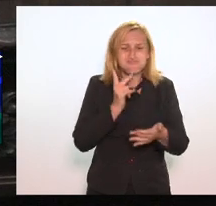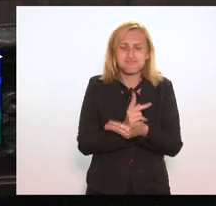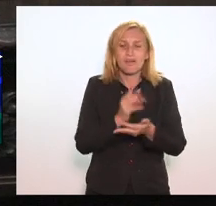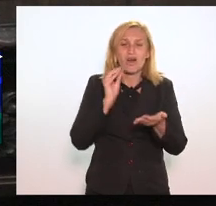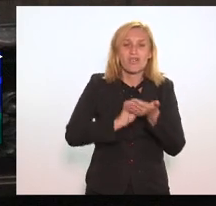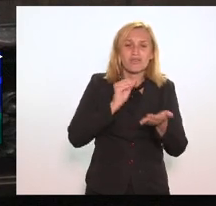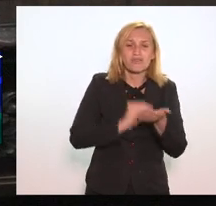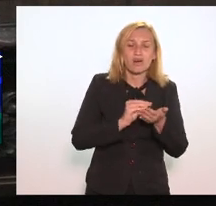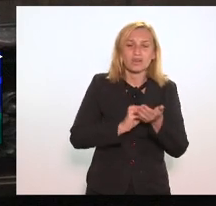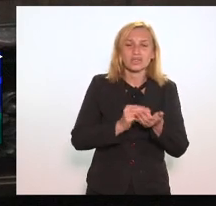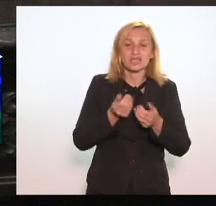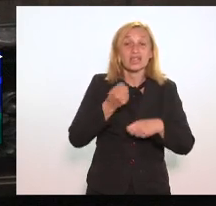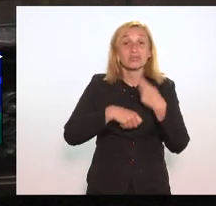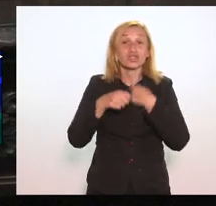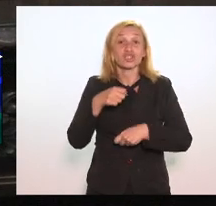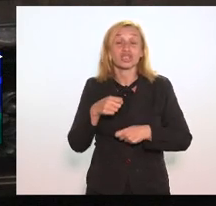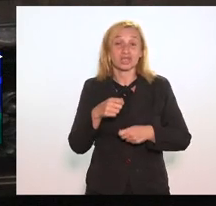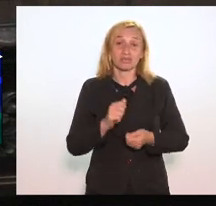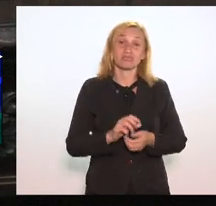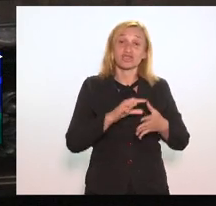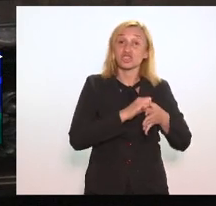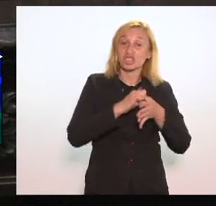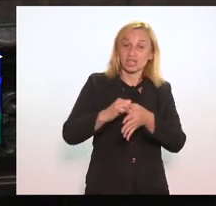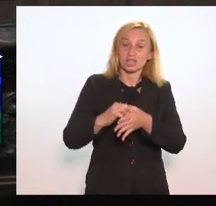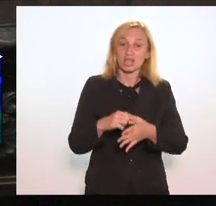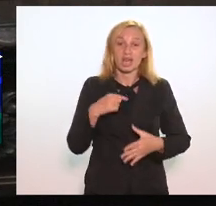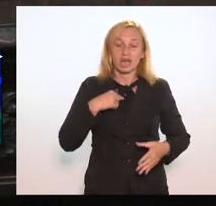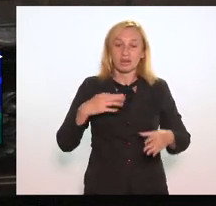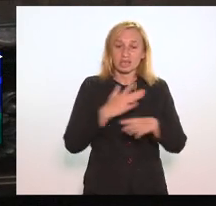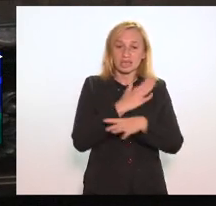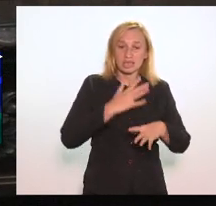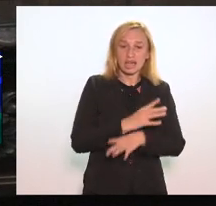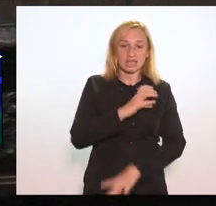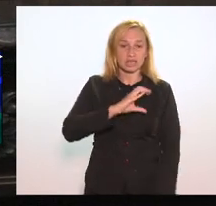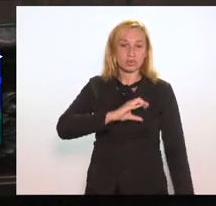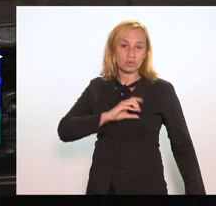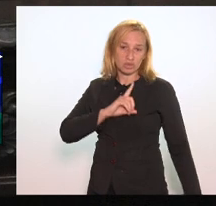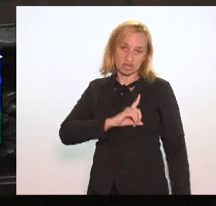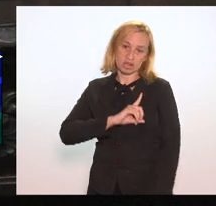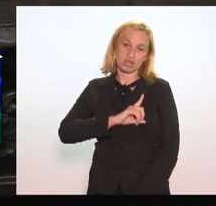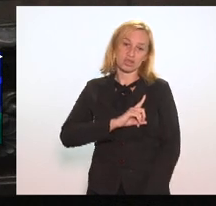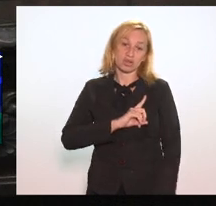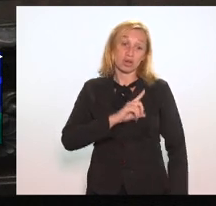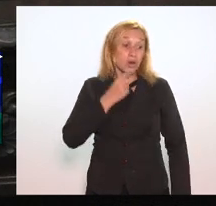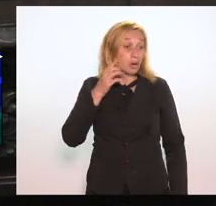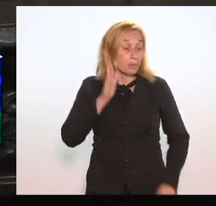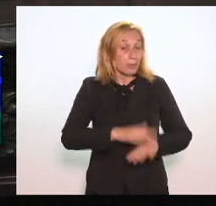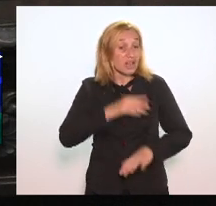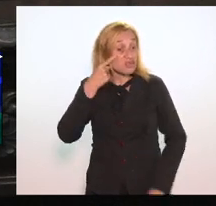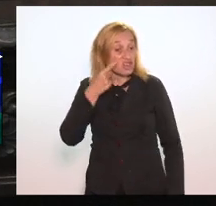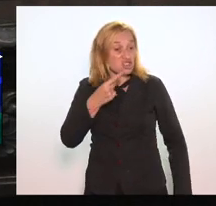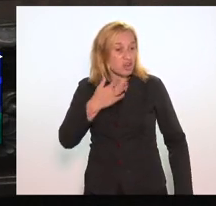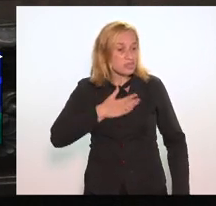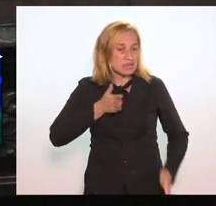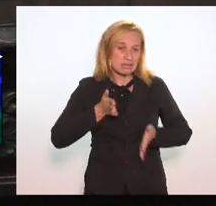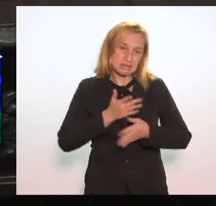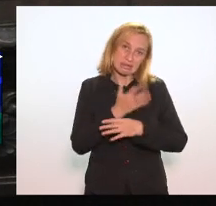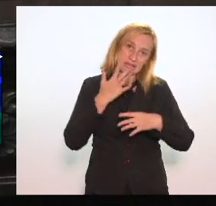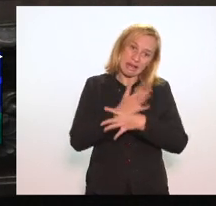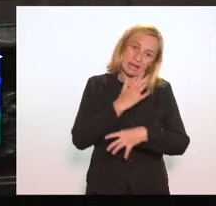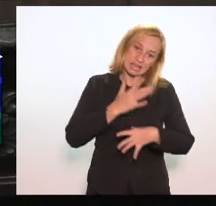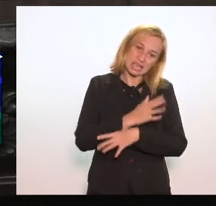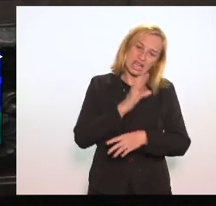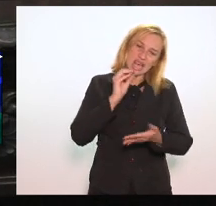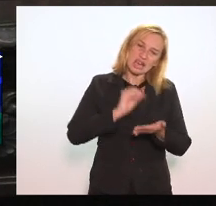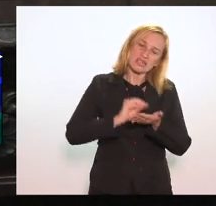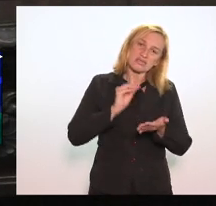de comando e de liderança Olá eu sou da cidade de Duque de Caxias e o que mais vejo na minha cidade é